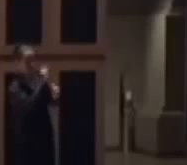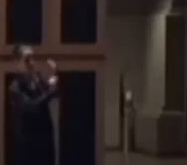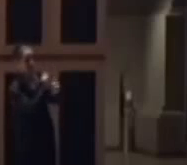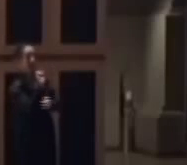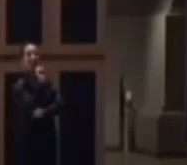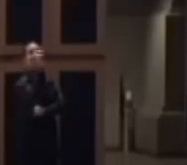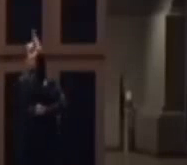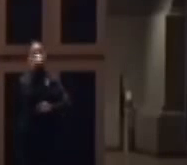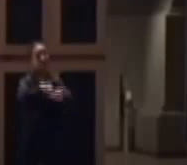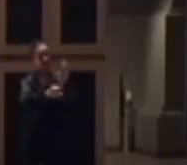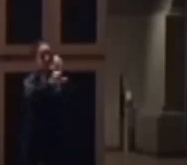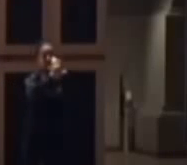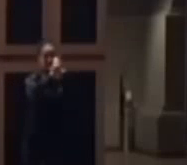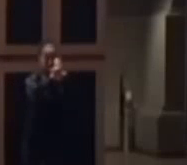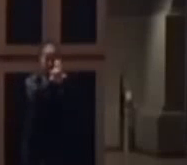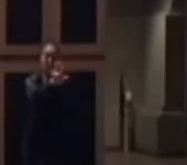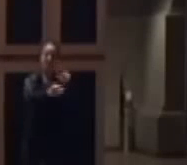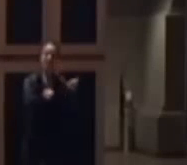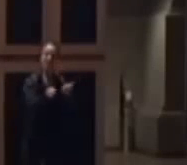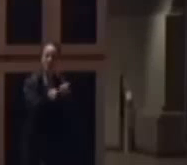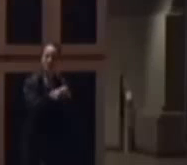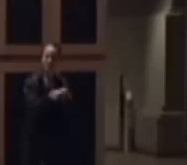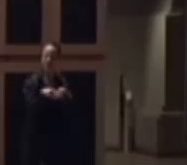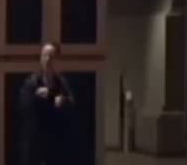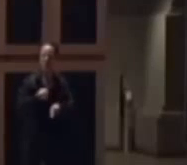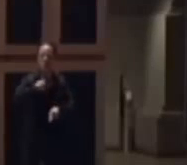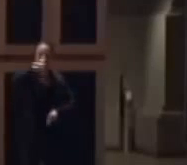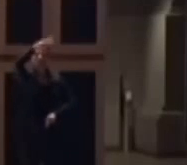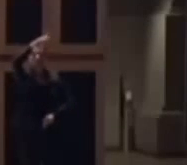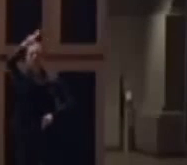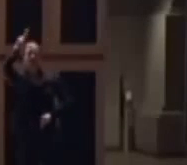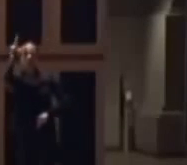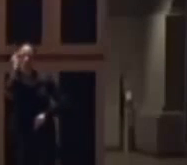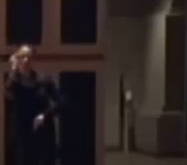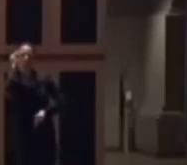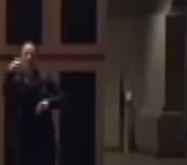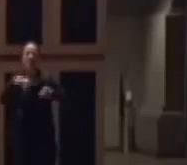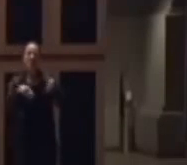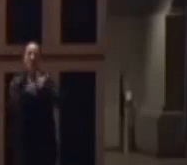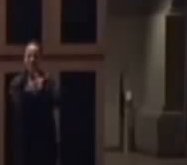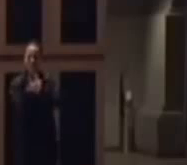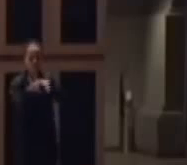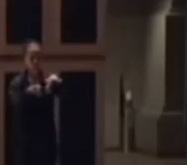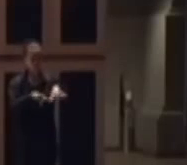da gestão mediante o agente privado frente à execução de uma